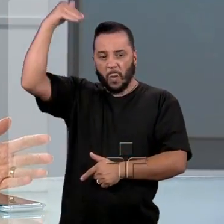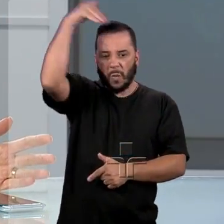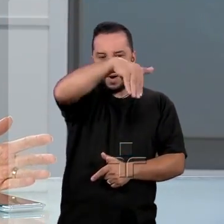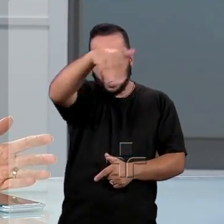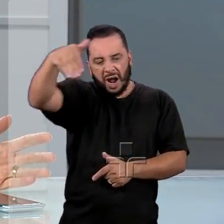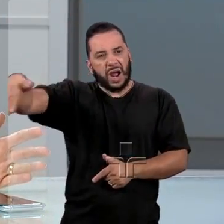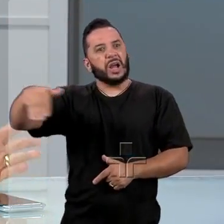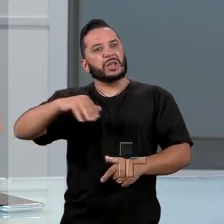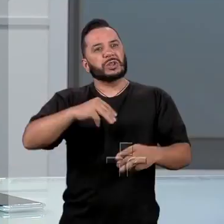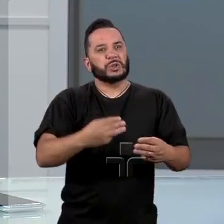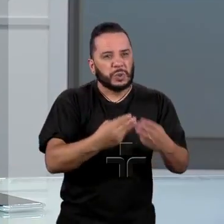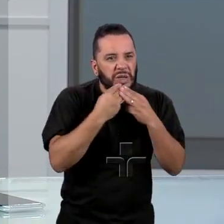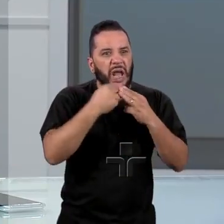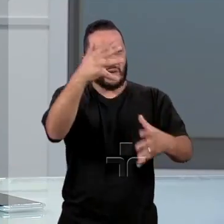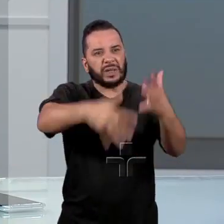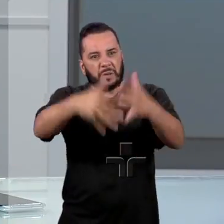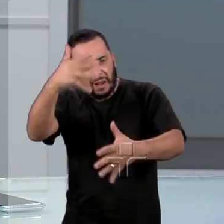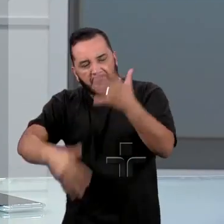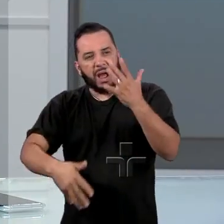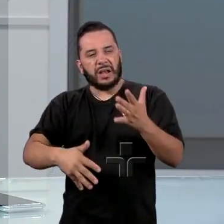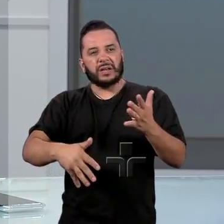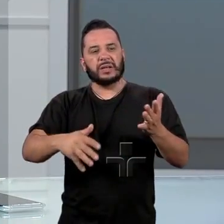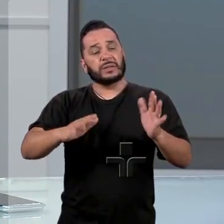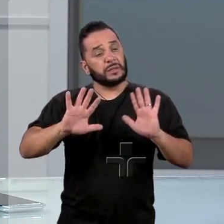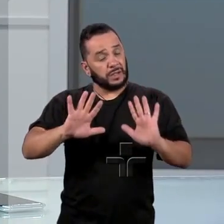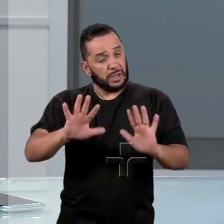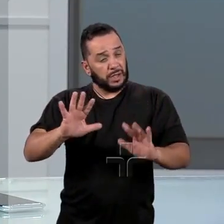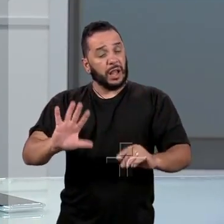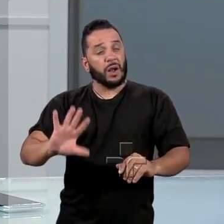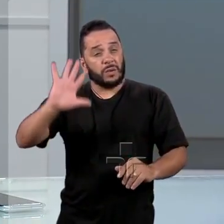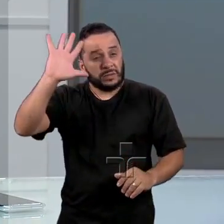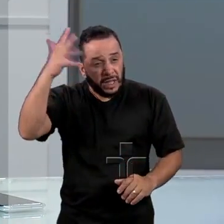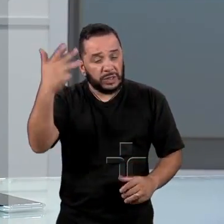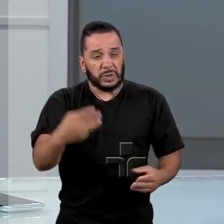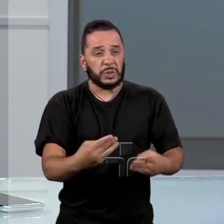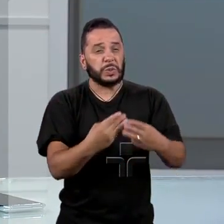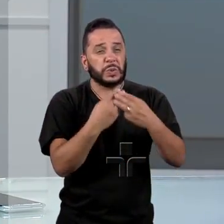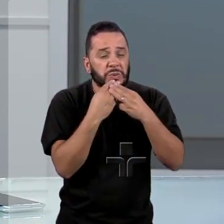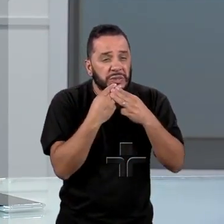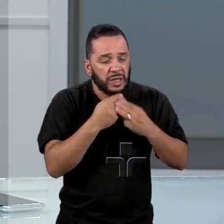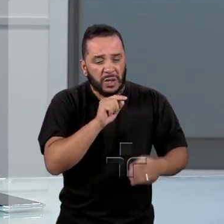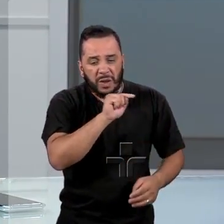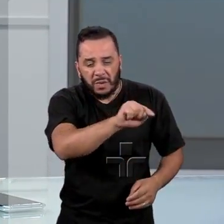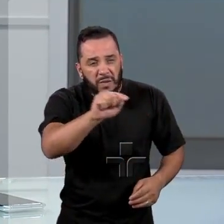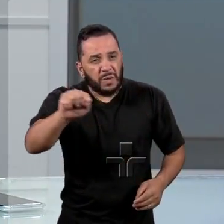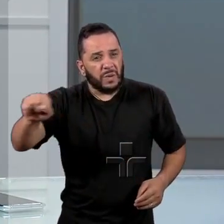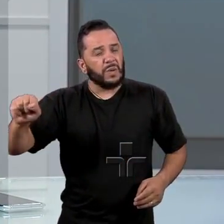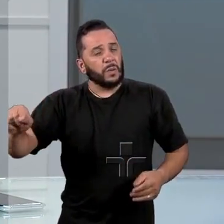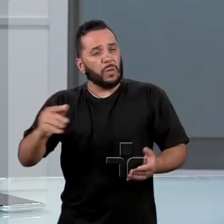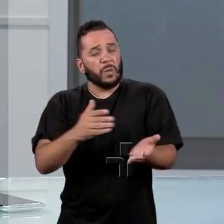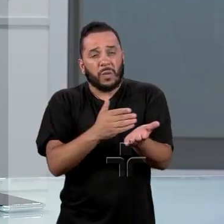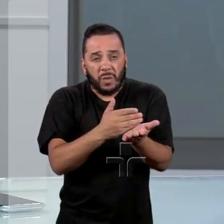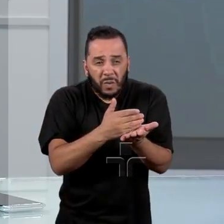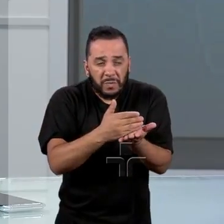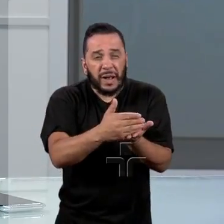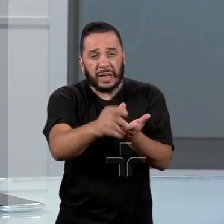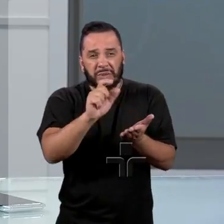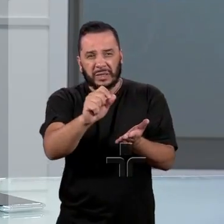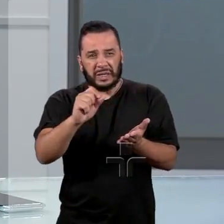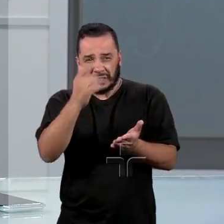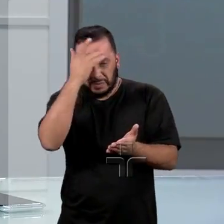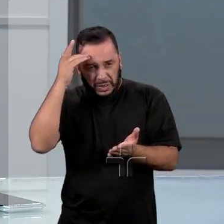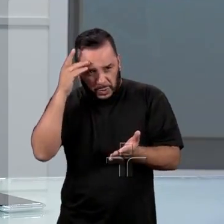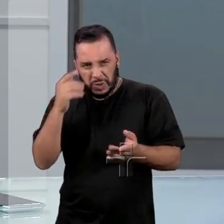de judeus no país. Então, ele transforma os judeus num grande bode expiatório, transforma o antissemitismo num sistema de governo,